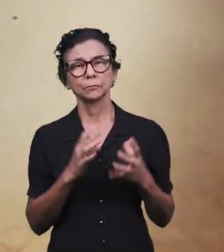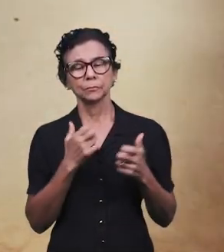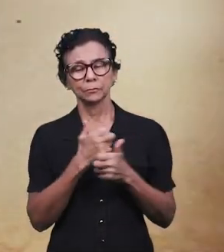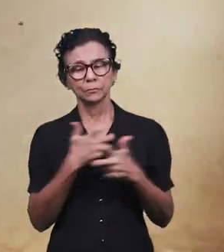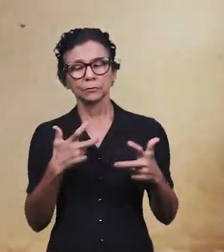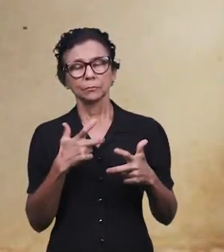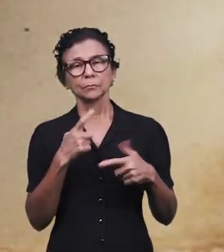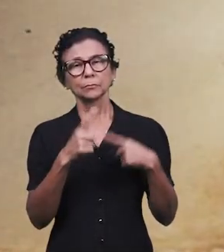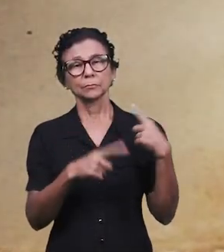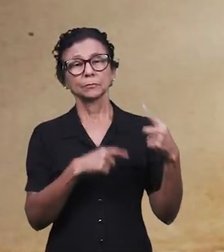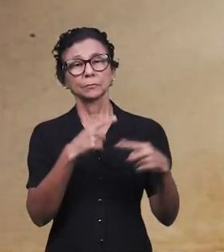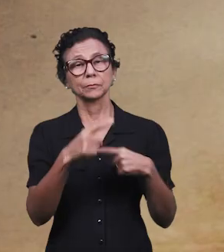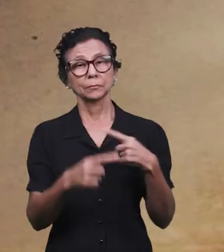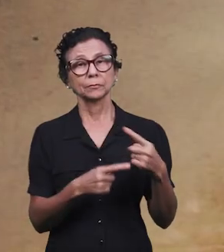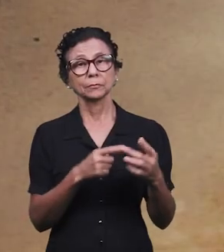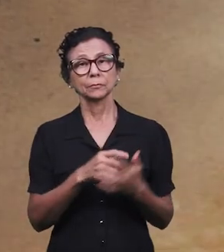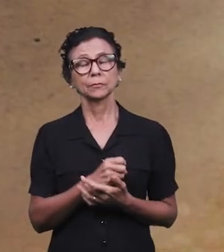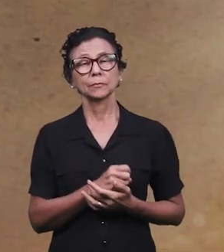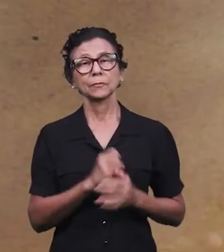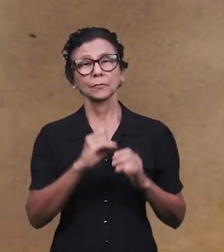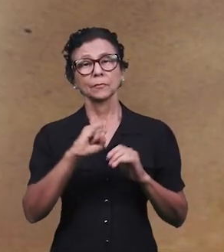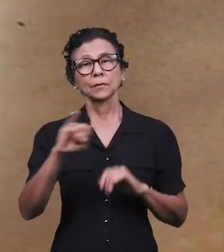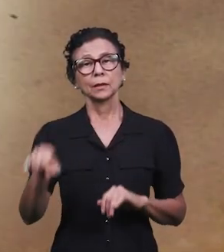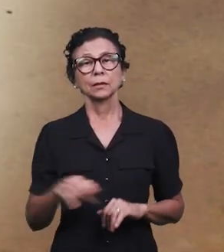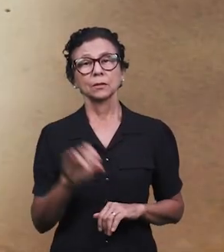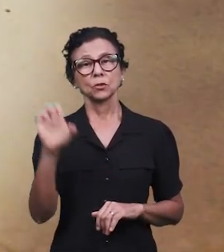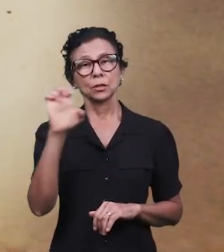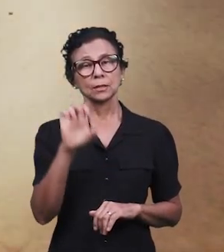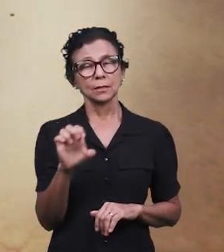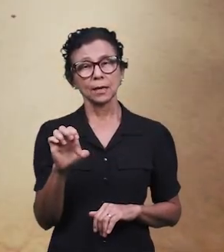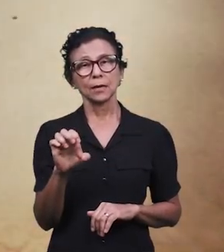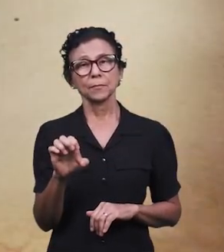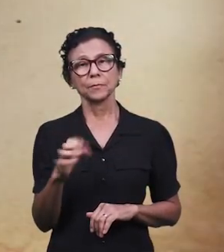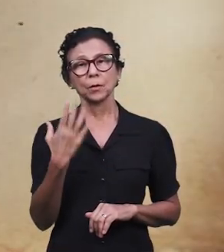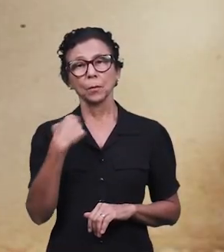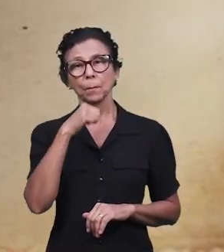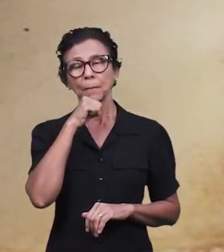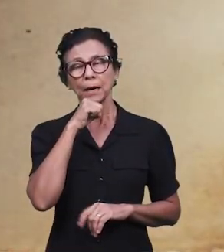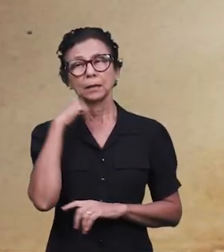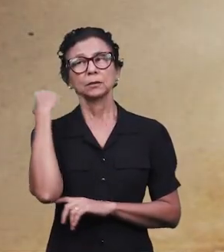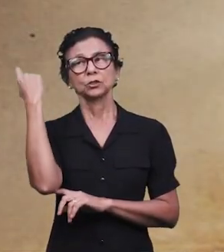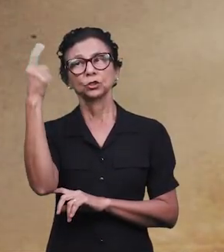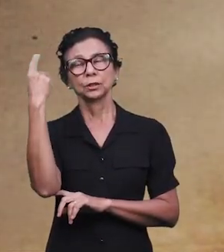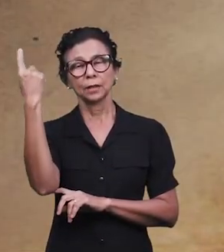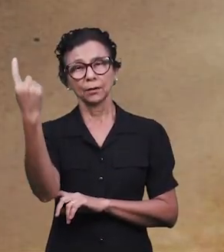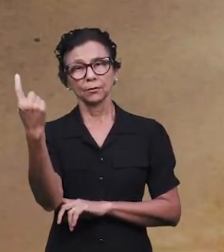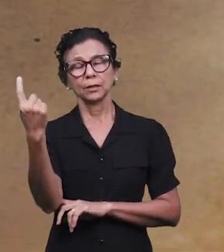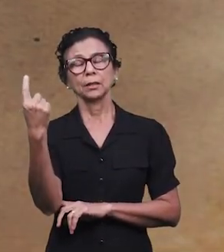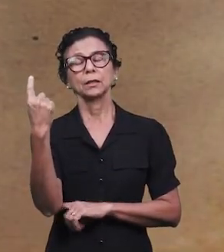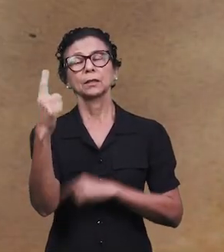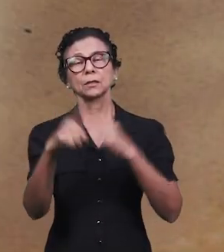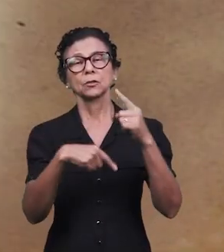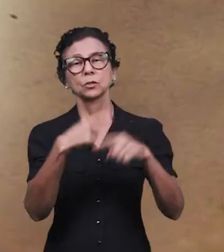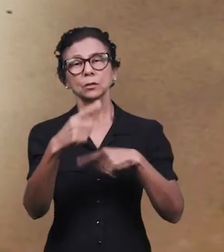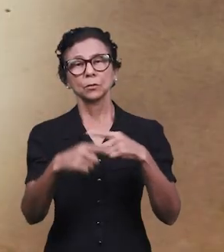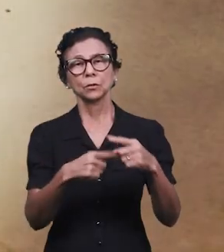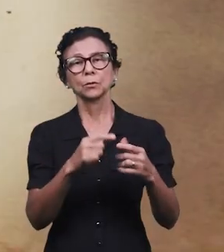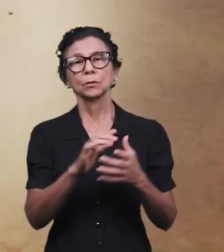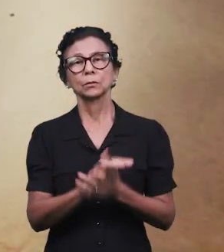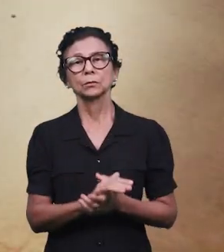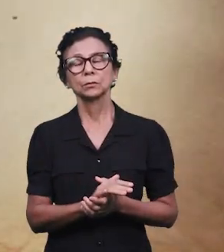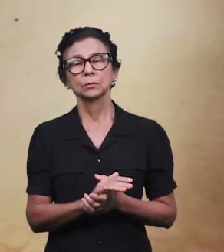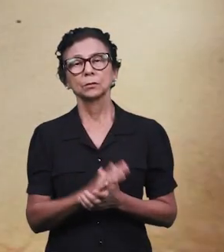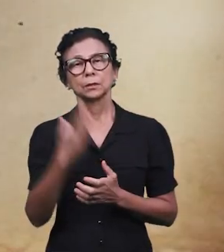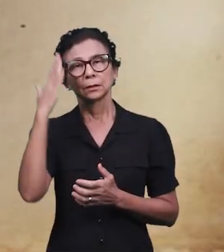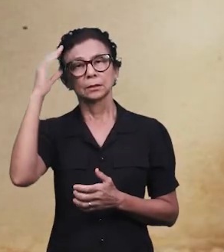Jessé. E Jessé gerou ao rei Davi, e o rei Davi gerou a Salomão, da